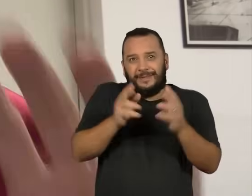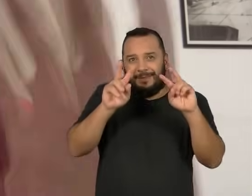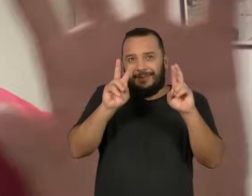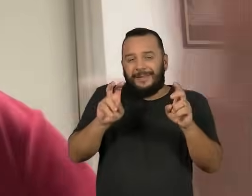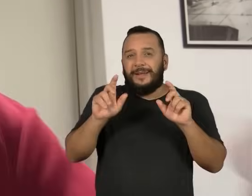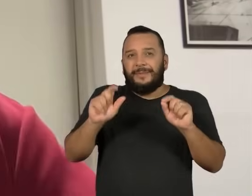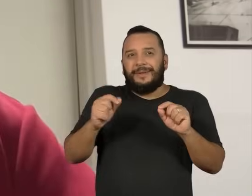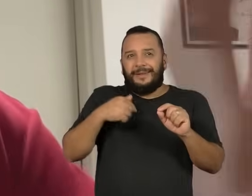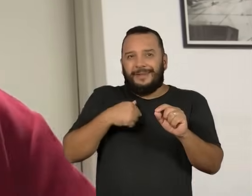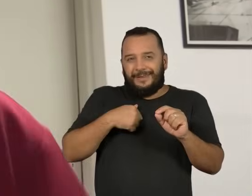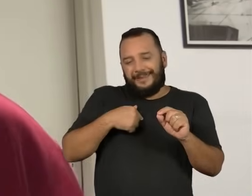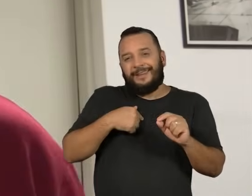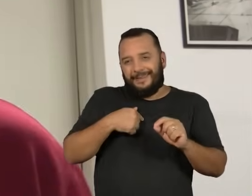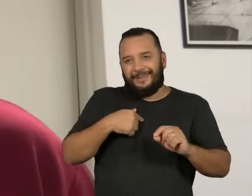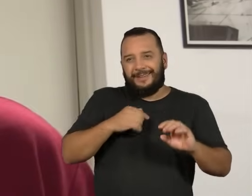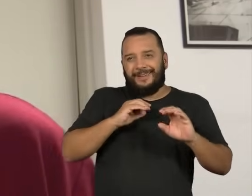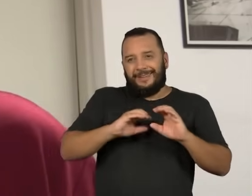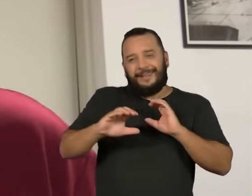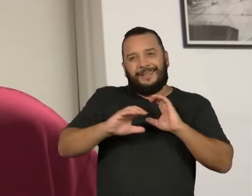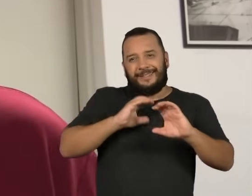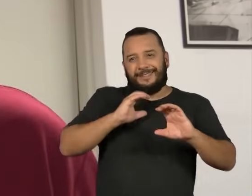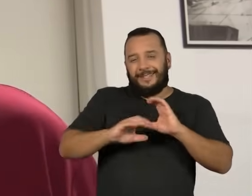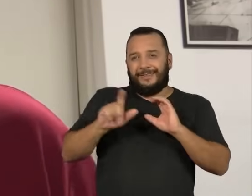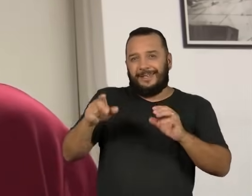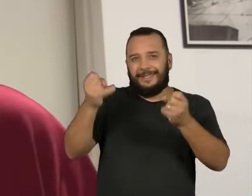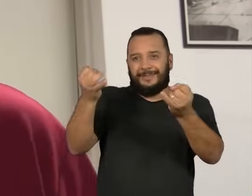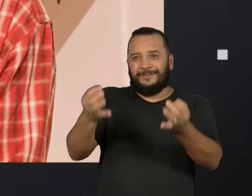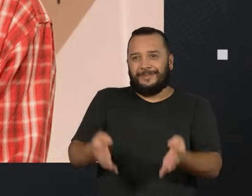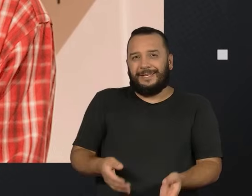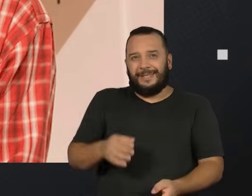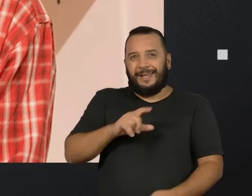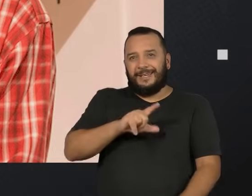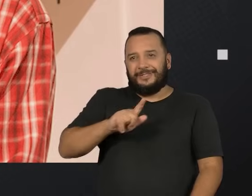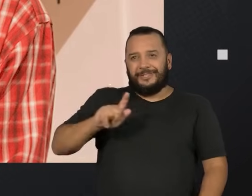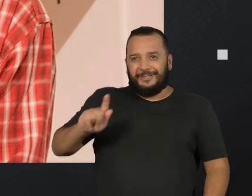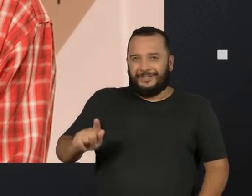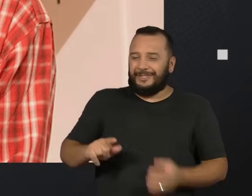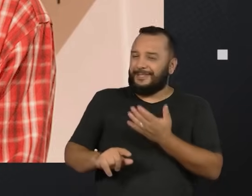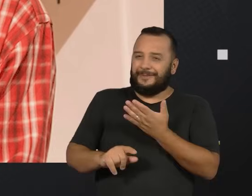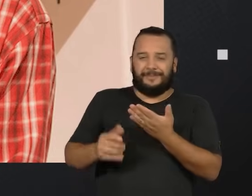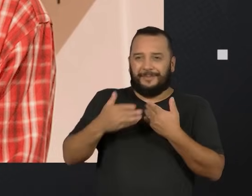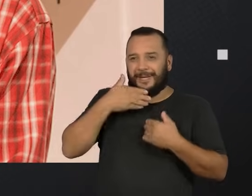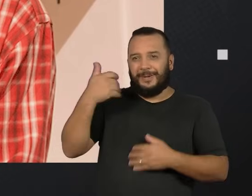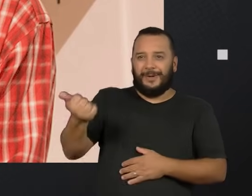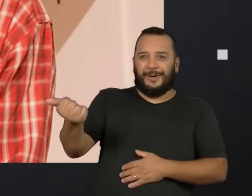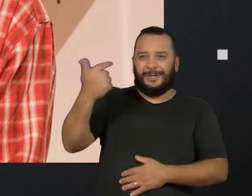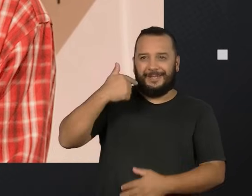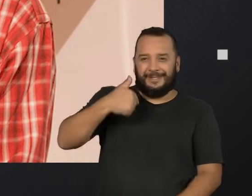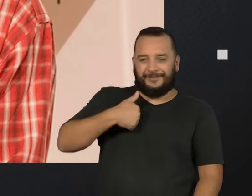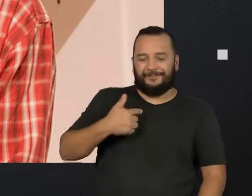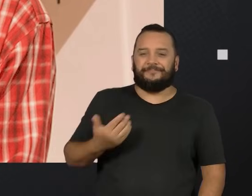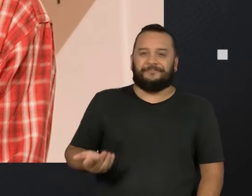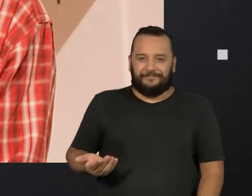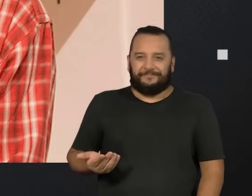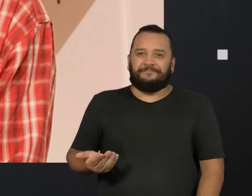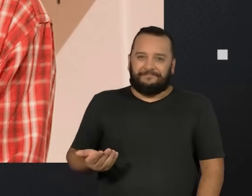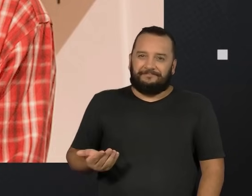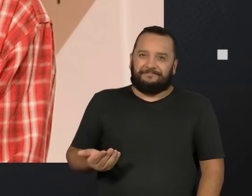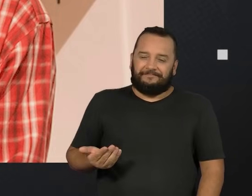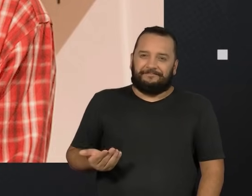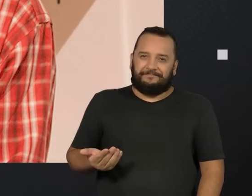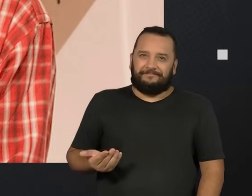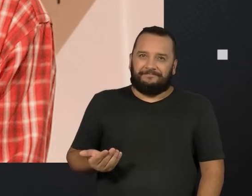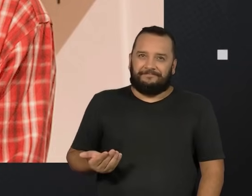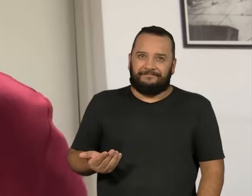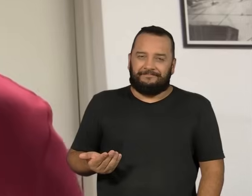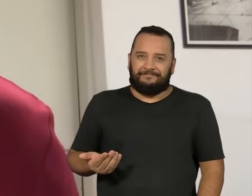quem melhor explica para o público numa linguagem muito mais palatável, muito mais fluente do que a minha,